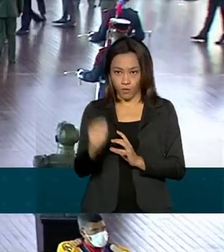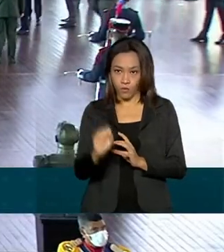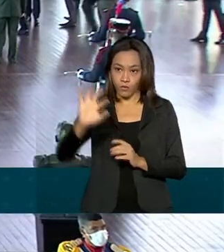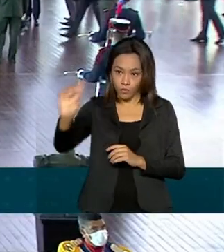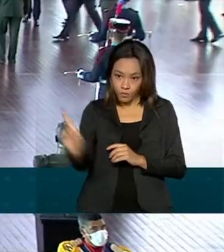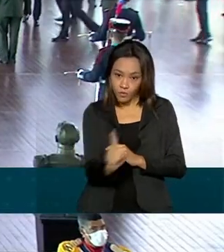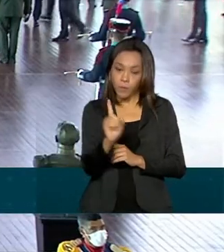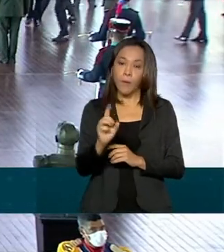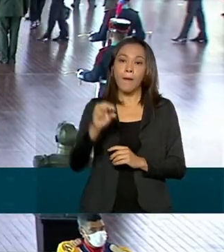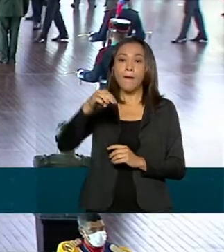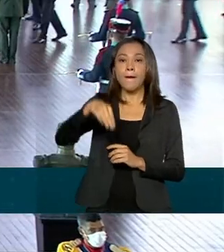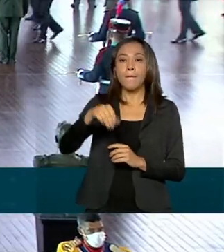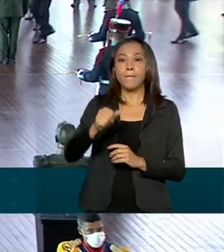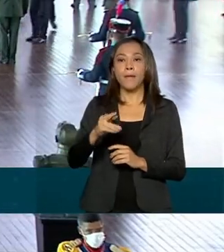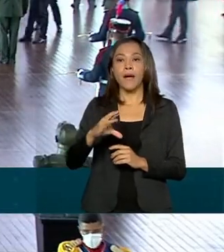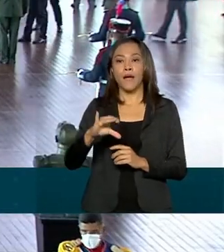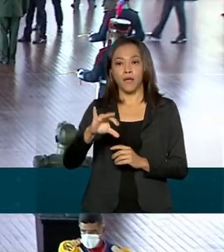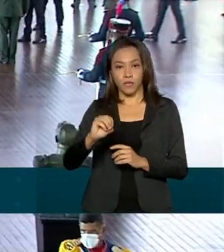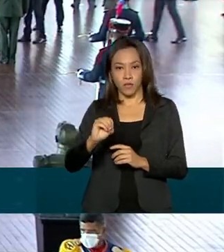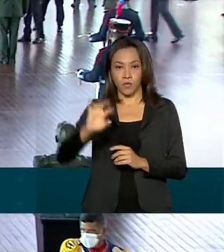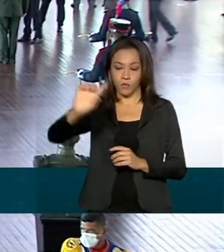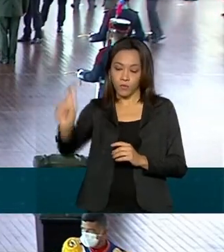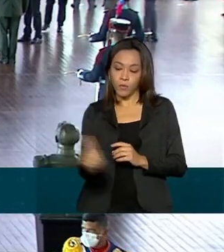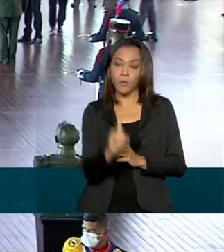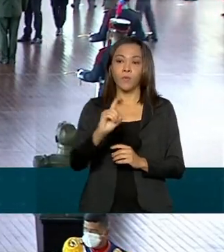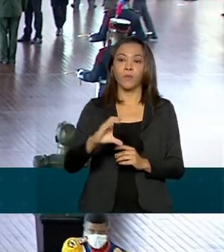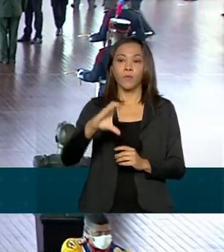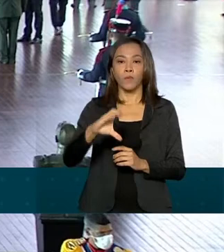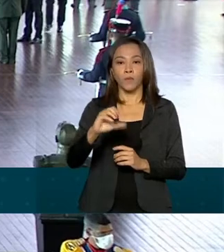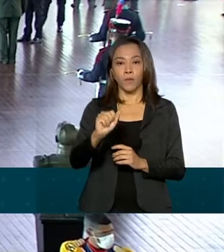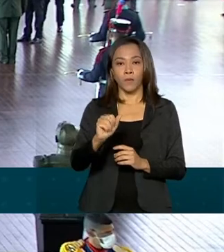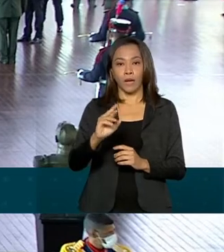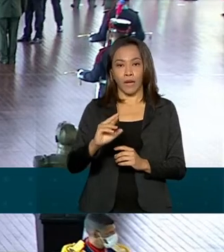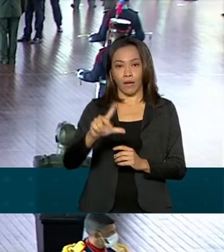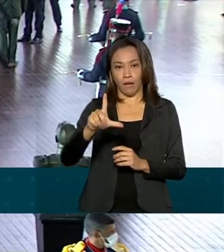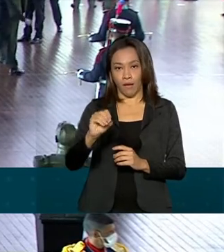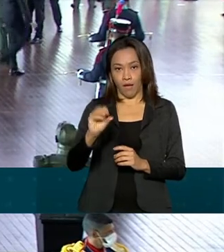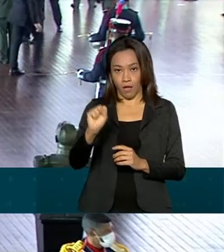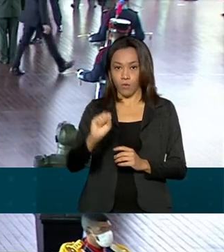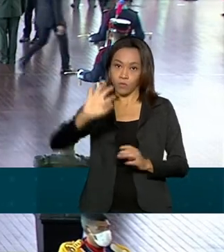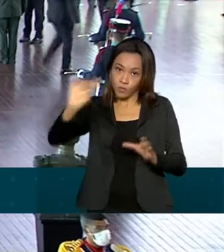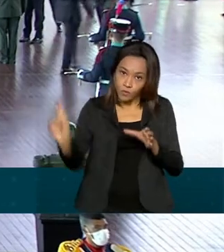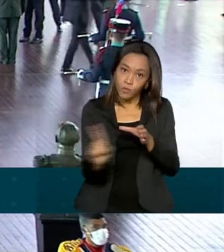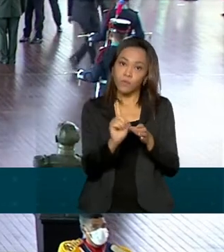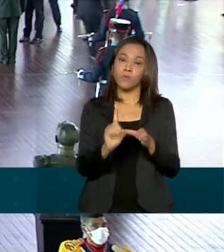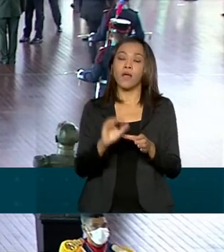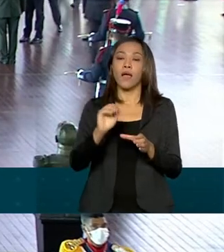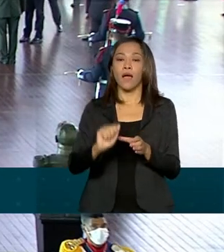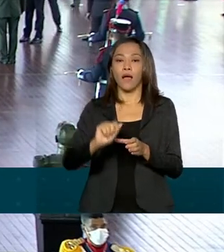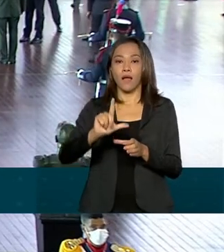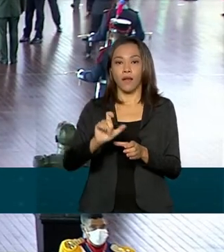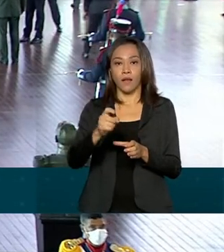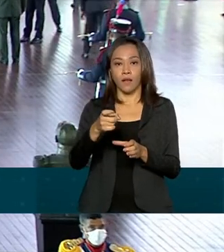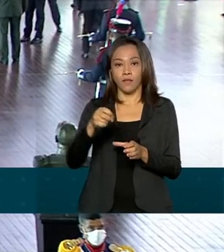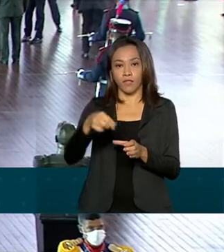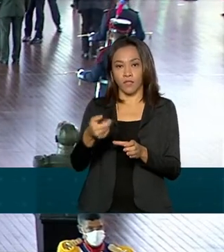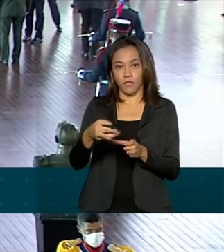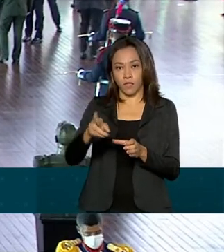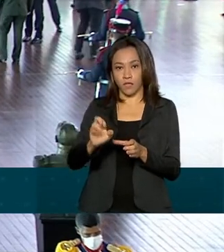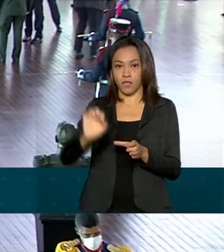Márcio Oscar é Carlos Alexandre Duarte de Lima Alexandre Martins Castilho